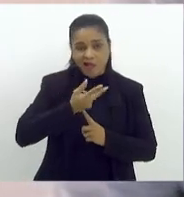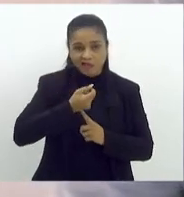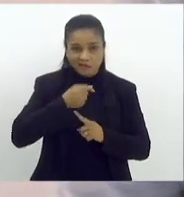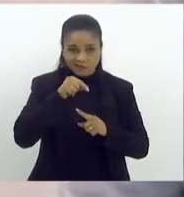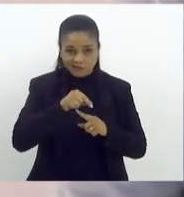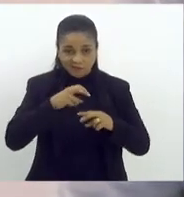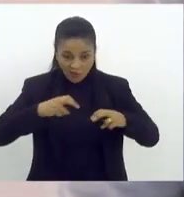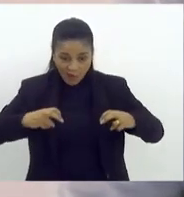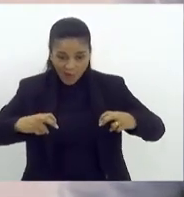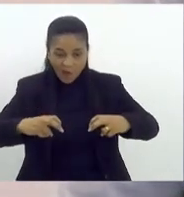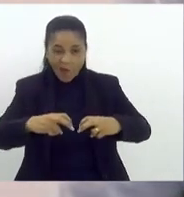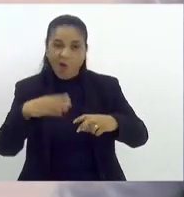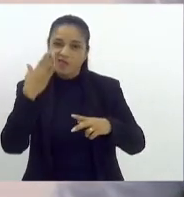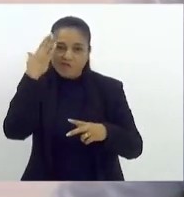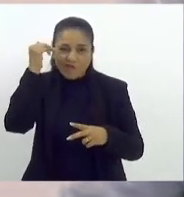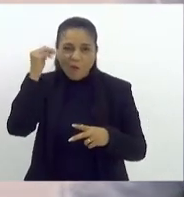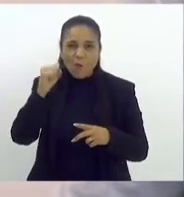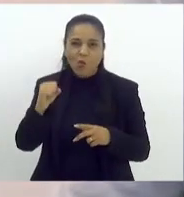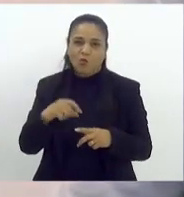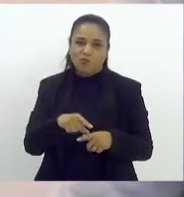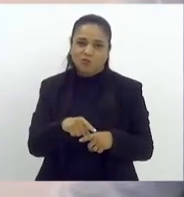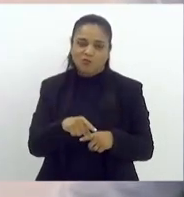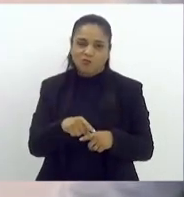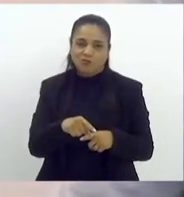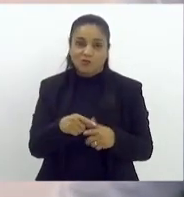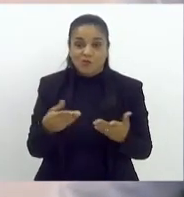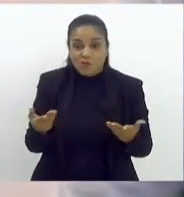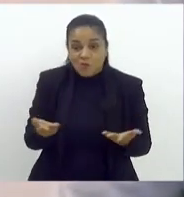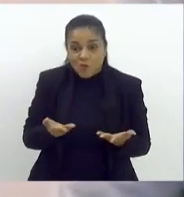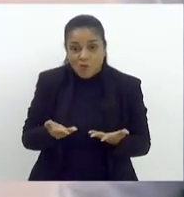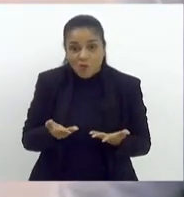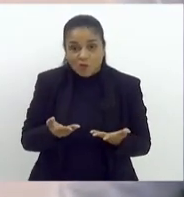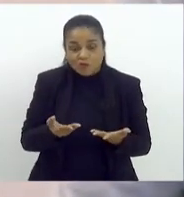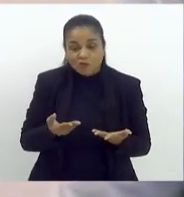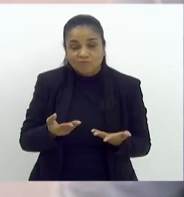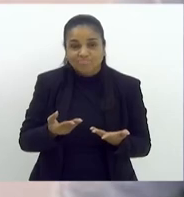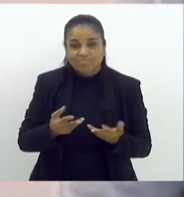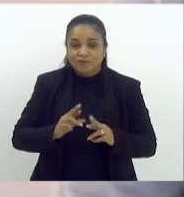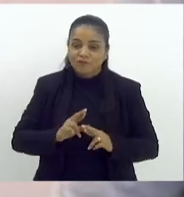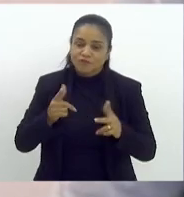imagina como é que era o passado deles e como é que é o presente hoje